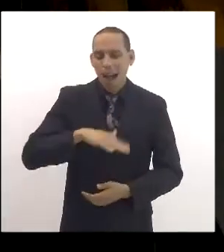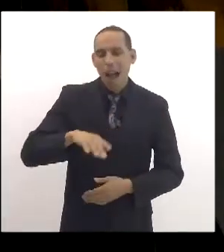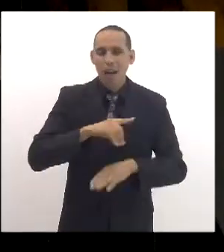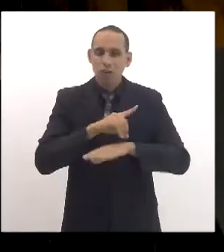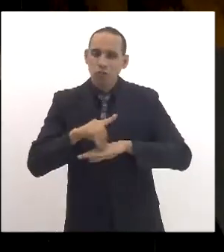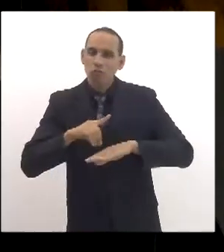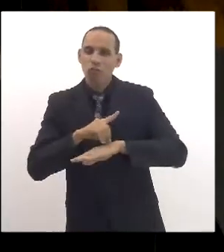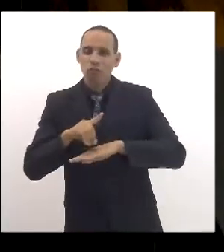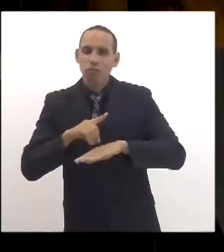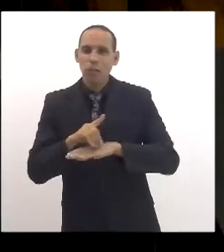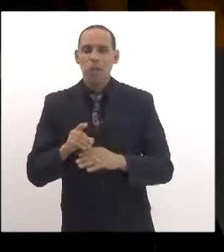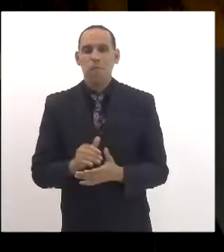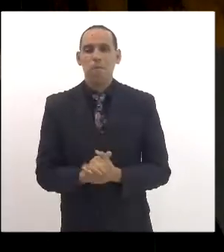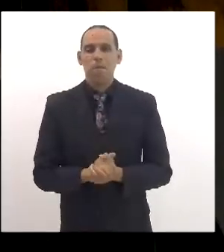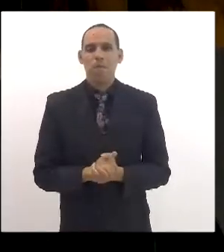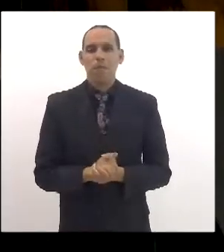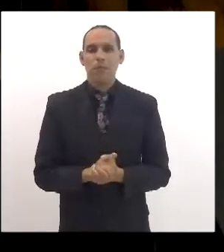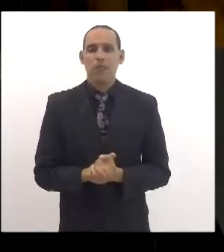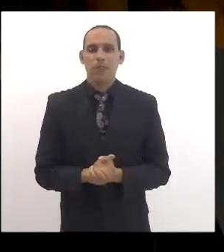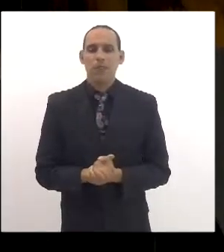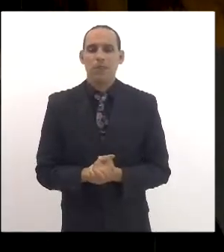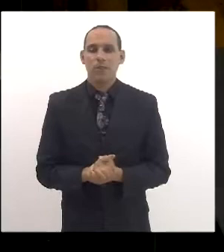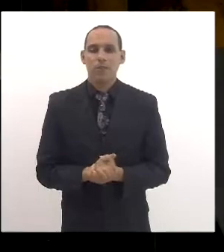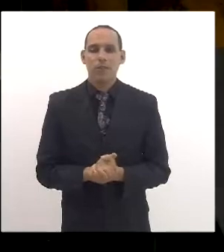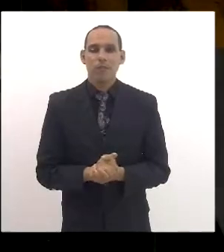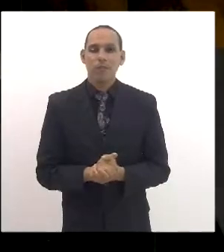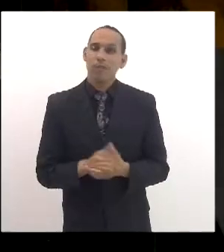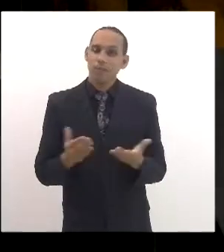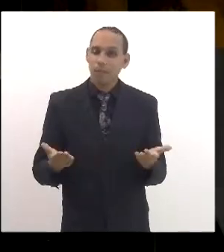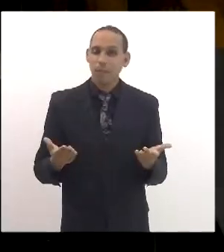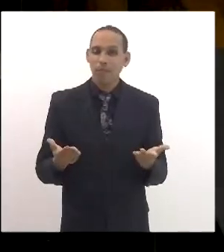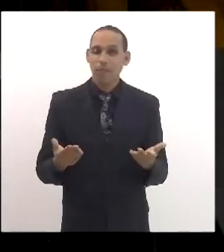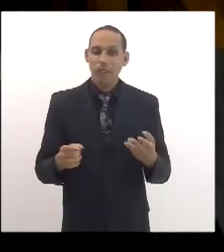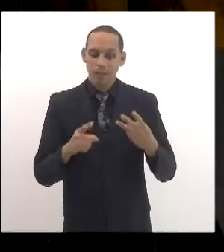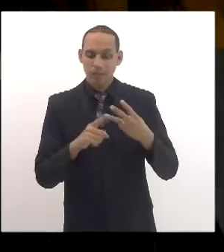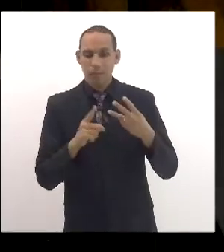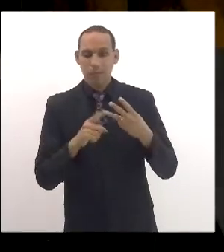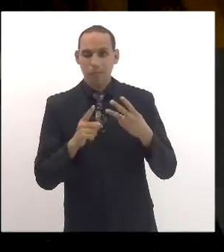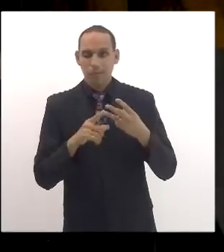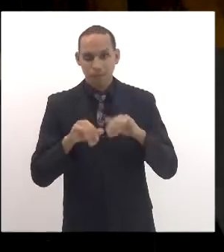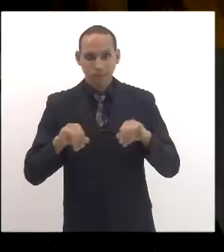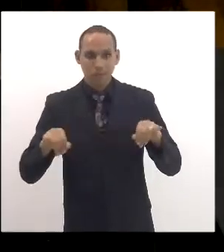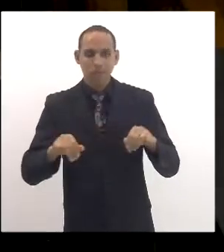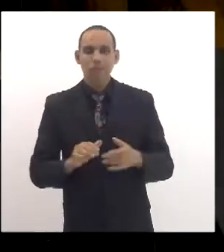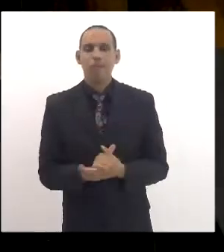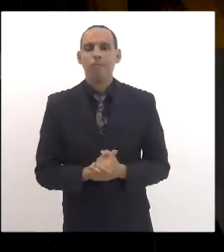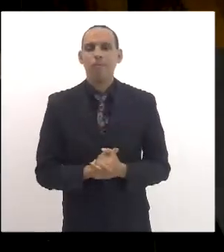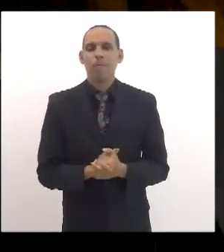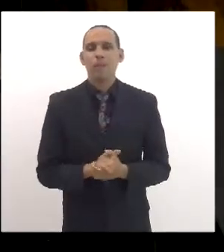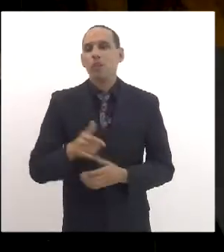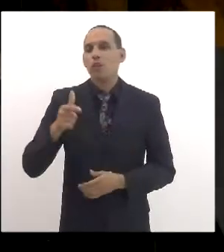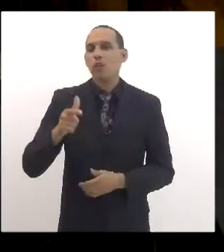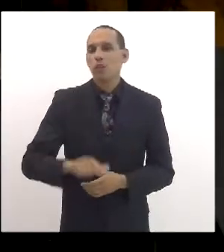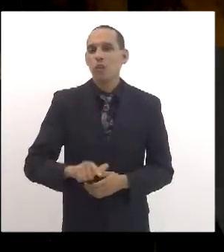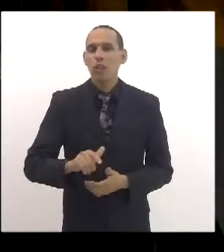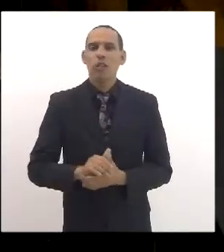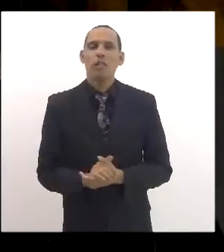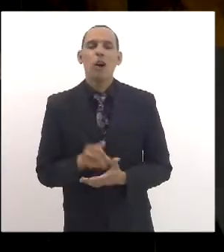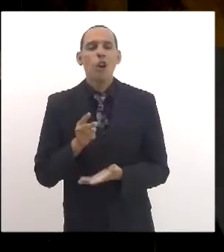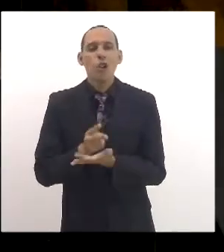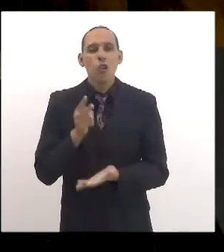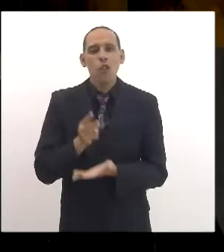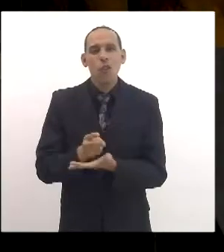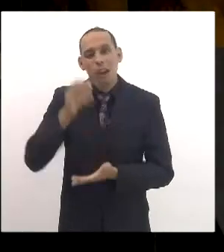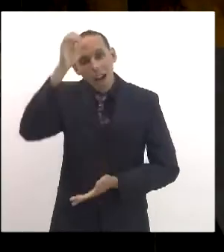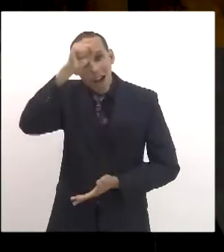crescentemente descentralizada que está a emergir. E a minha terceira e última mensagem é, mais uma vez, continuem sempre a